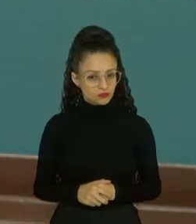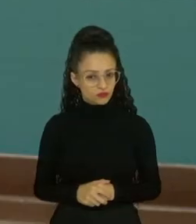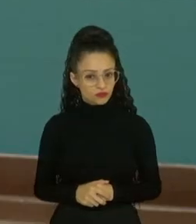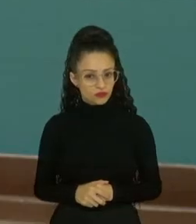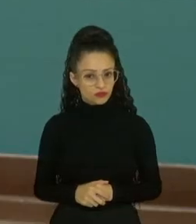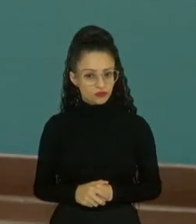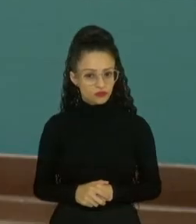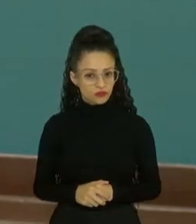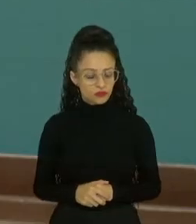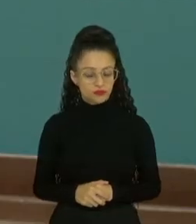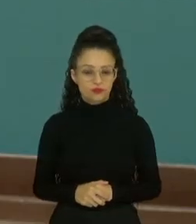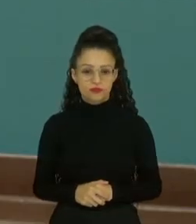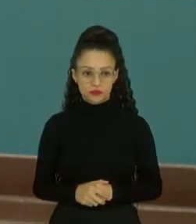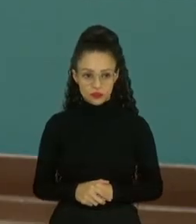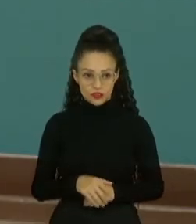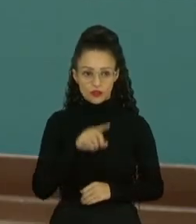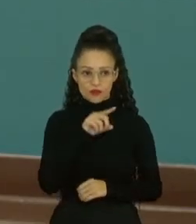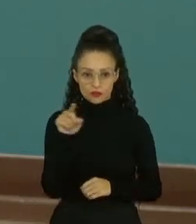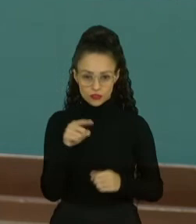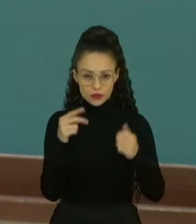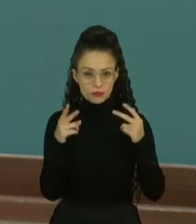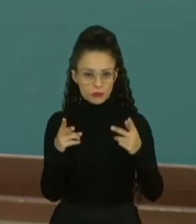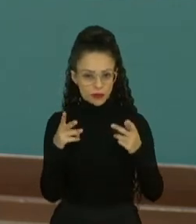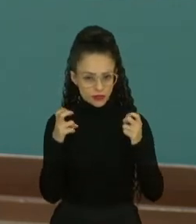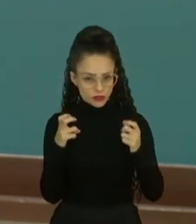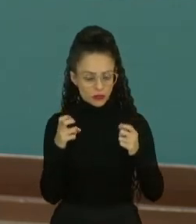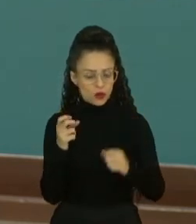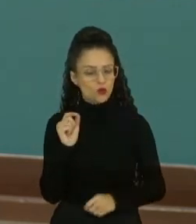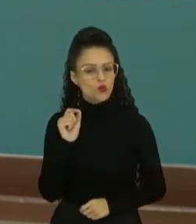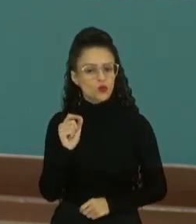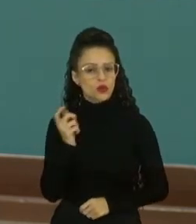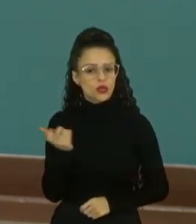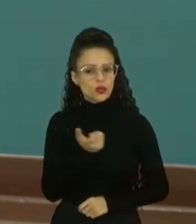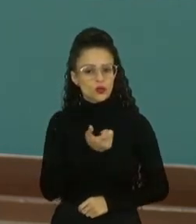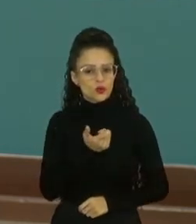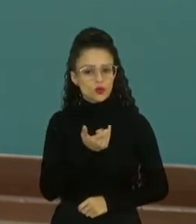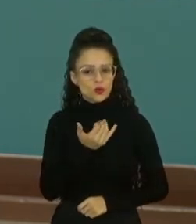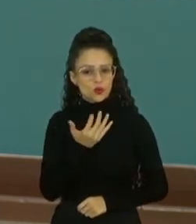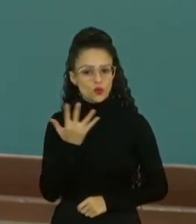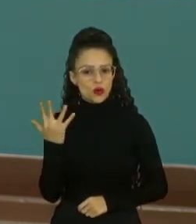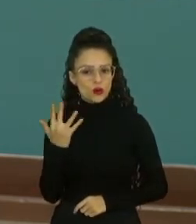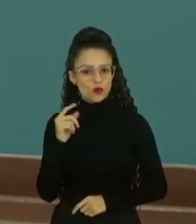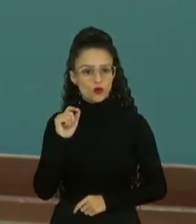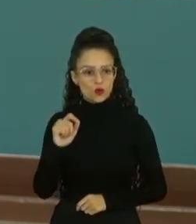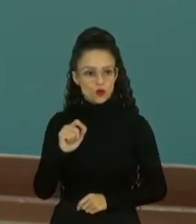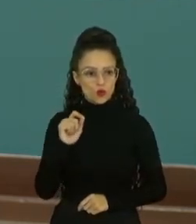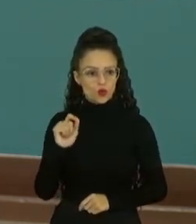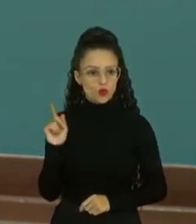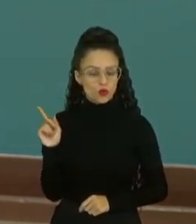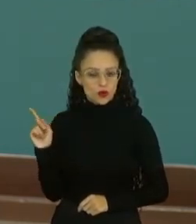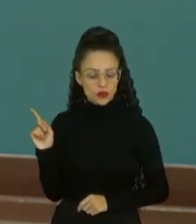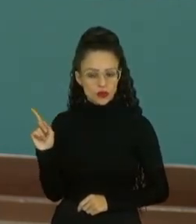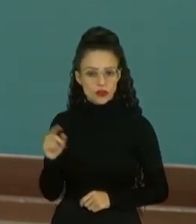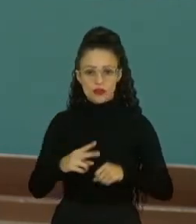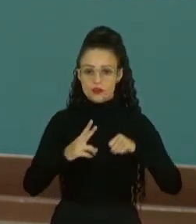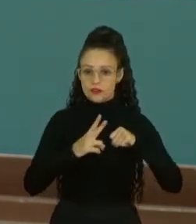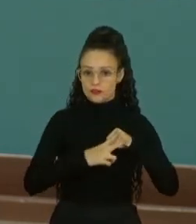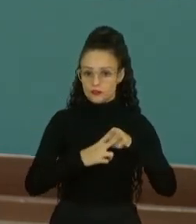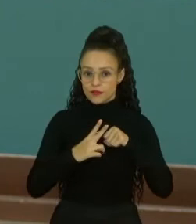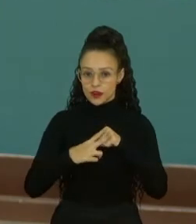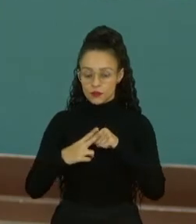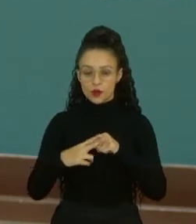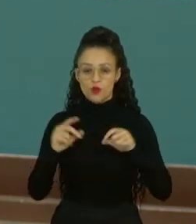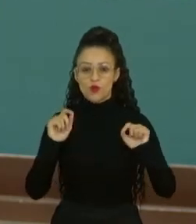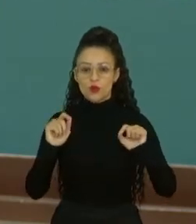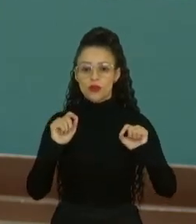texto? Né? Você percebeu aí quais foram então, né, os verbos? Lembrem